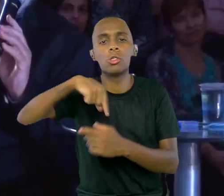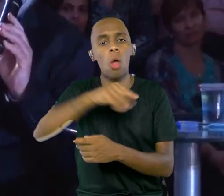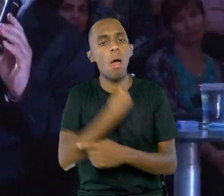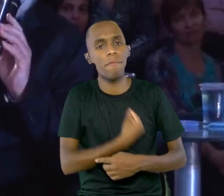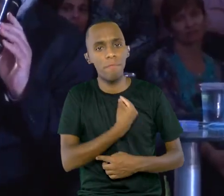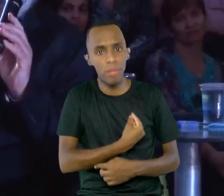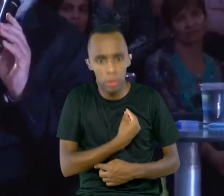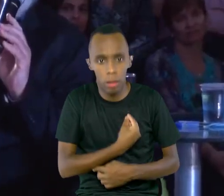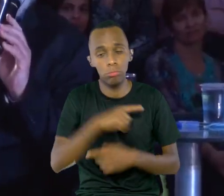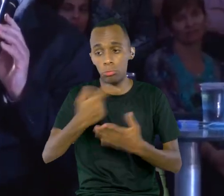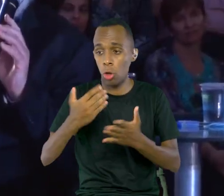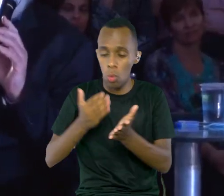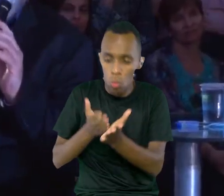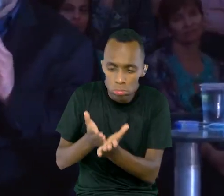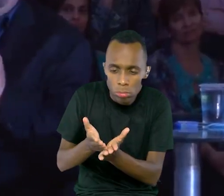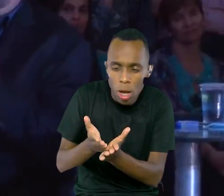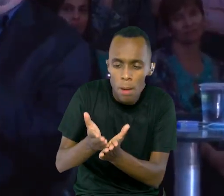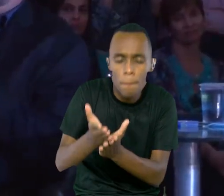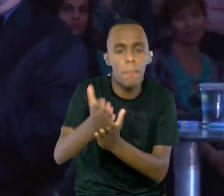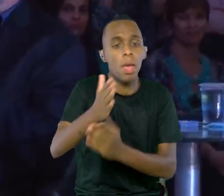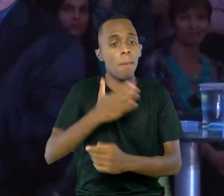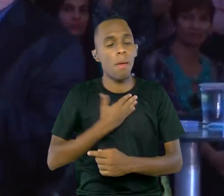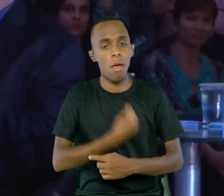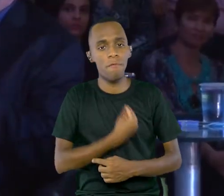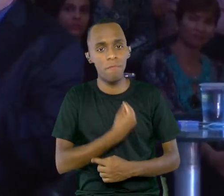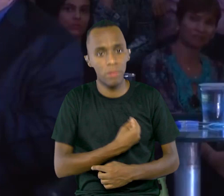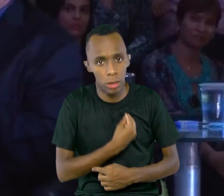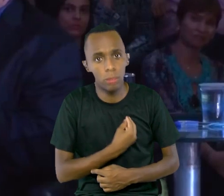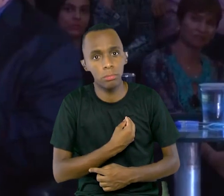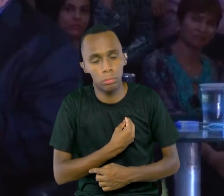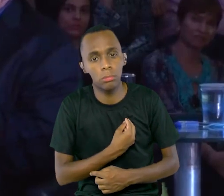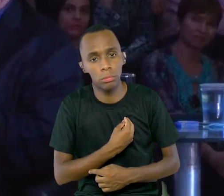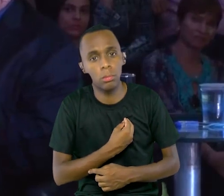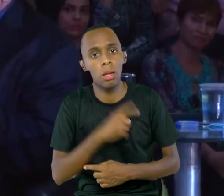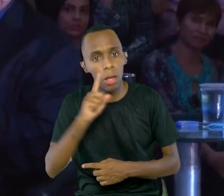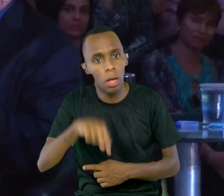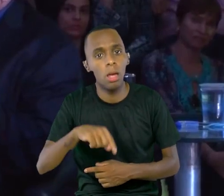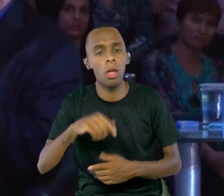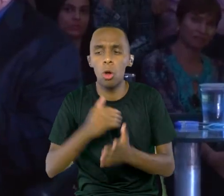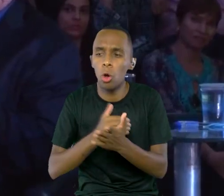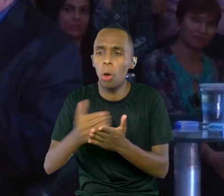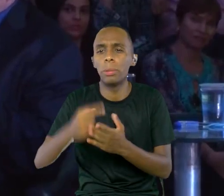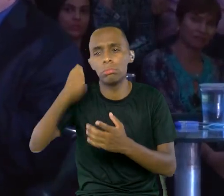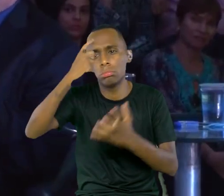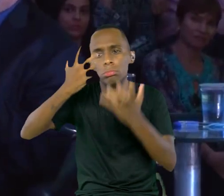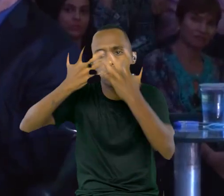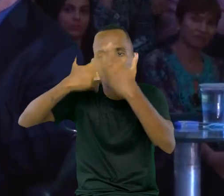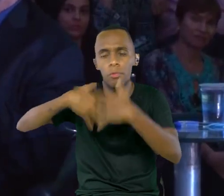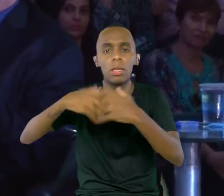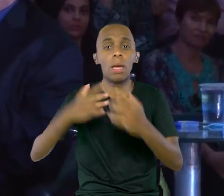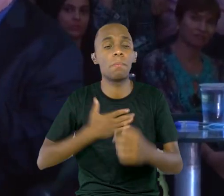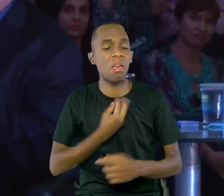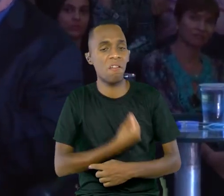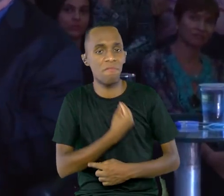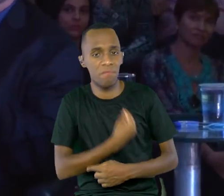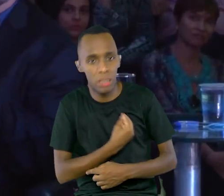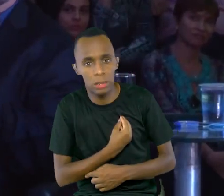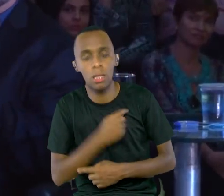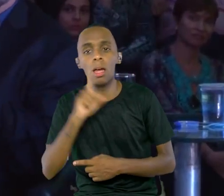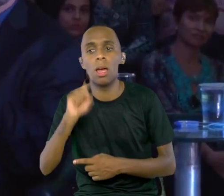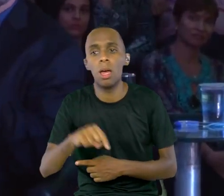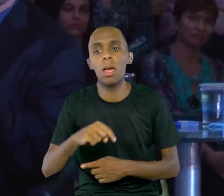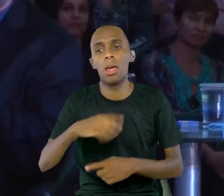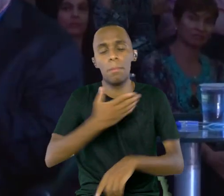cammino de nostra vita. No meio do caminho da minha vida. Isto é, eu comecei a pensar sobre o que é a